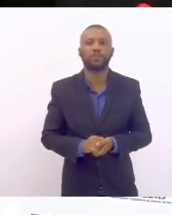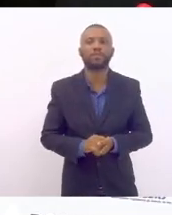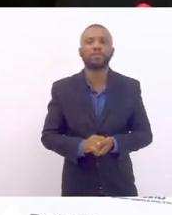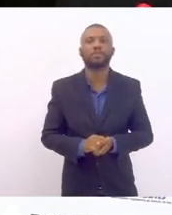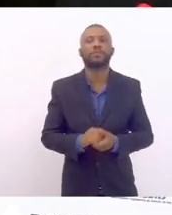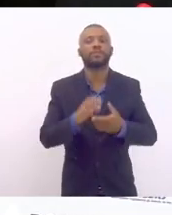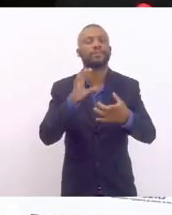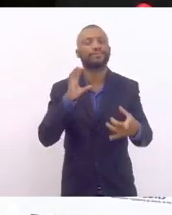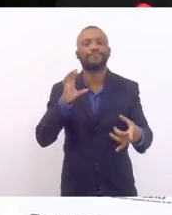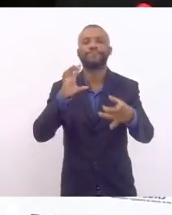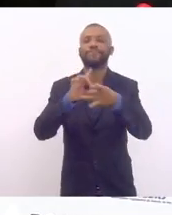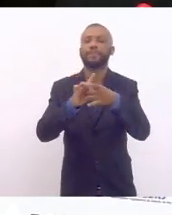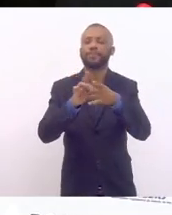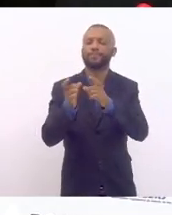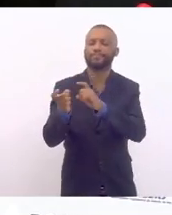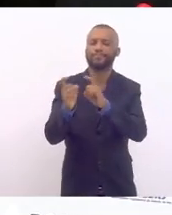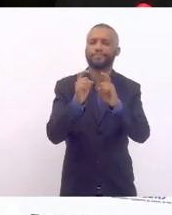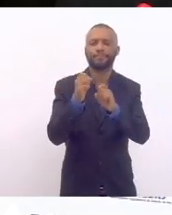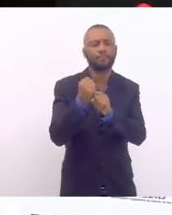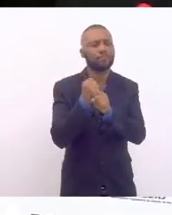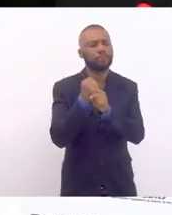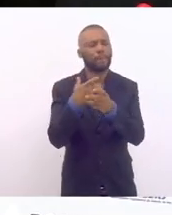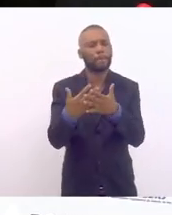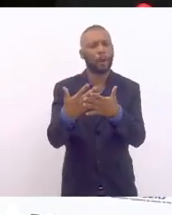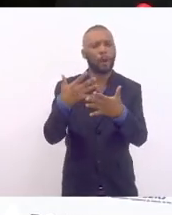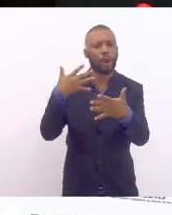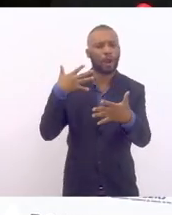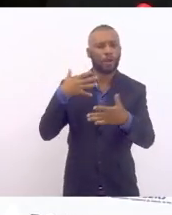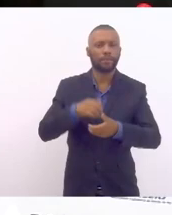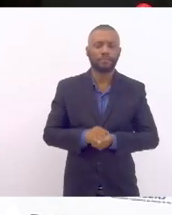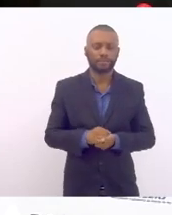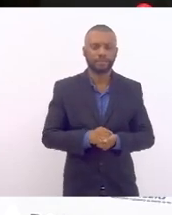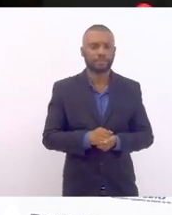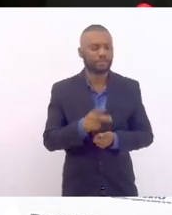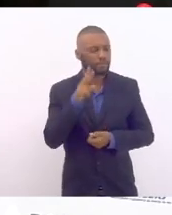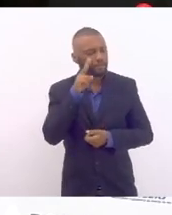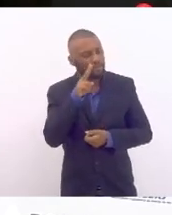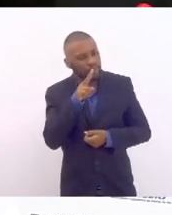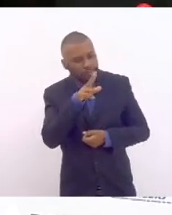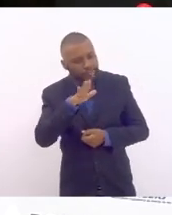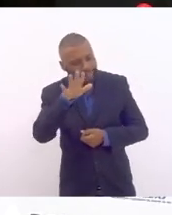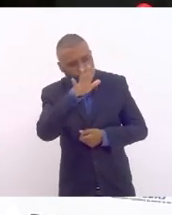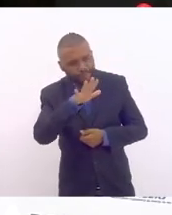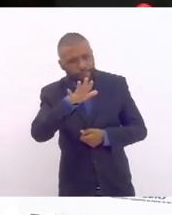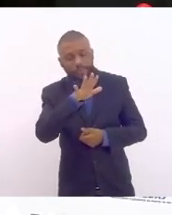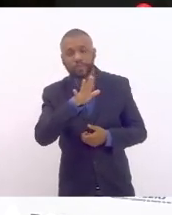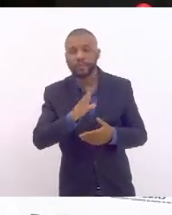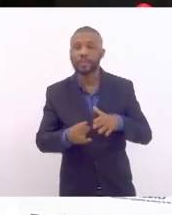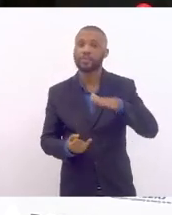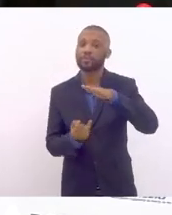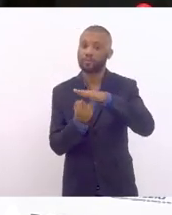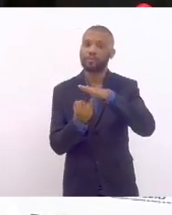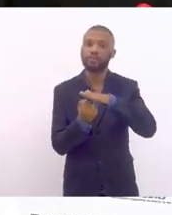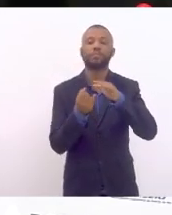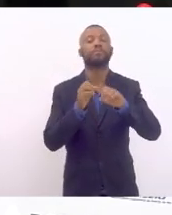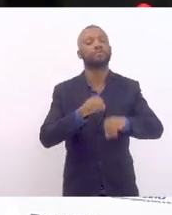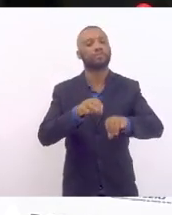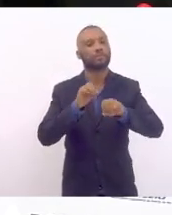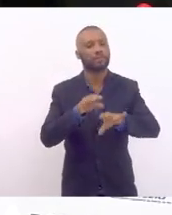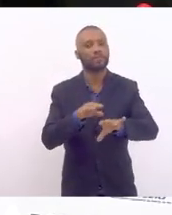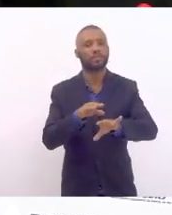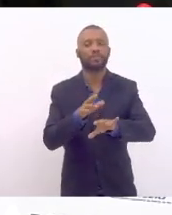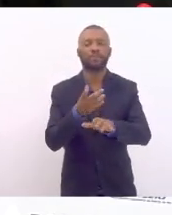permeia uma discussão que a gente faz há muito tempo né ver e observar As instituições de ensino como